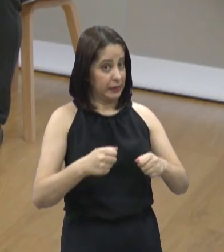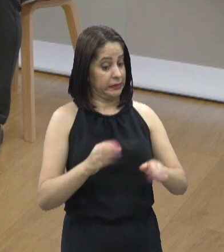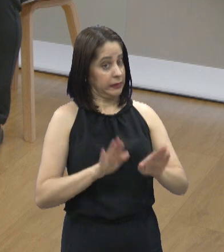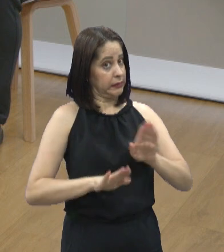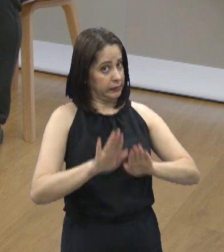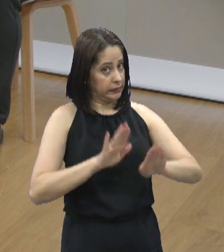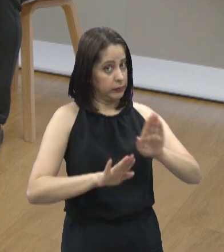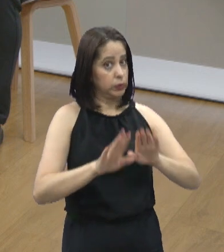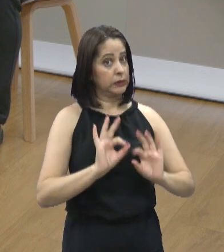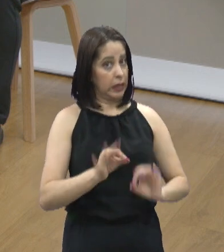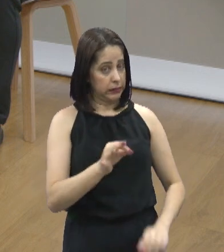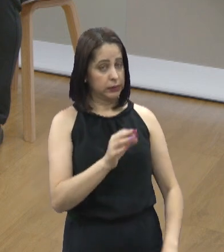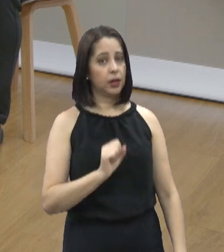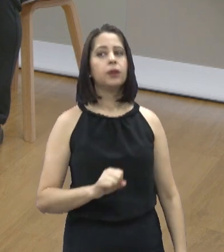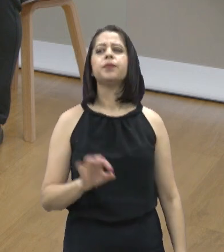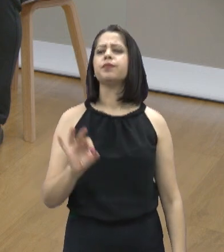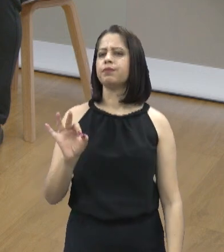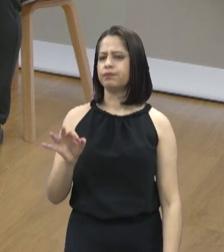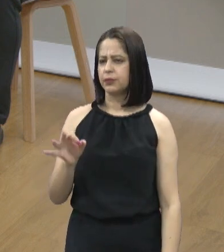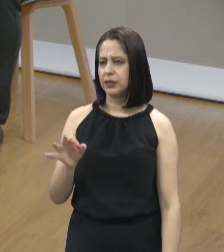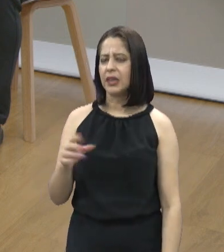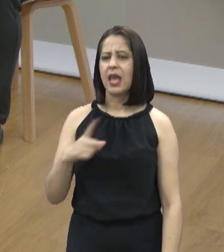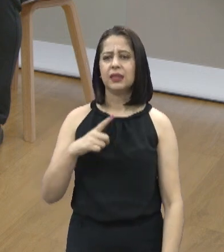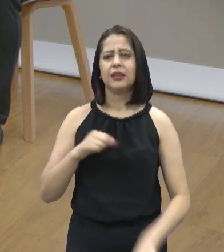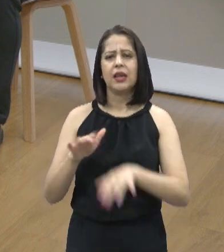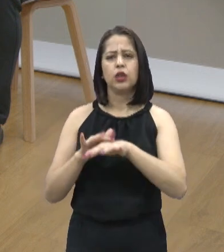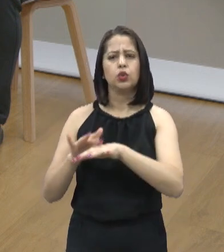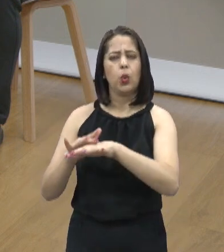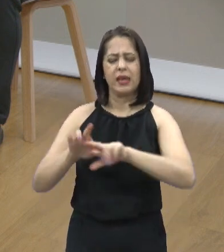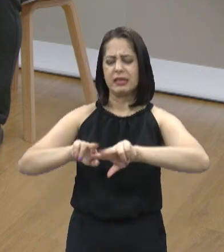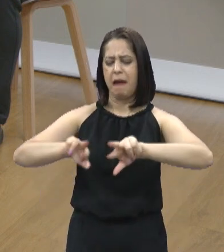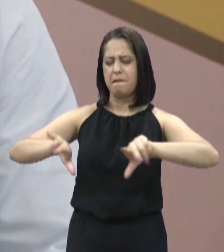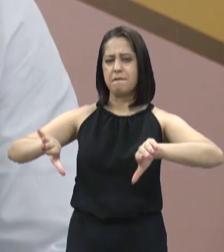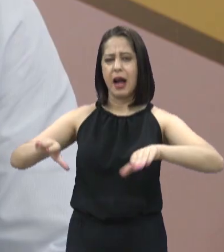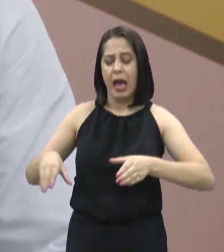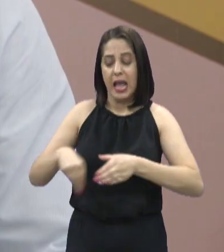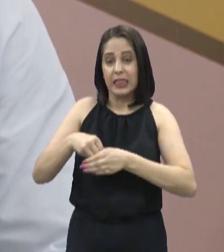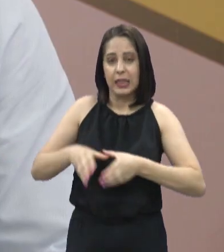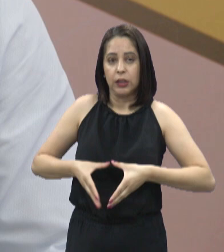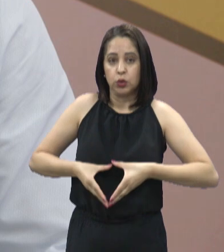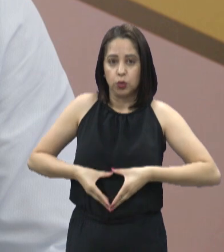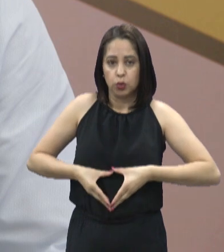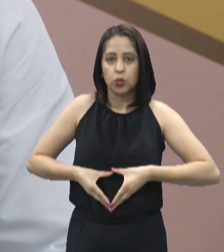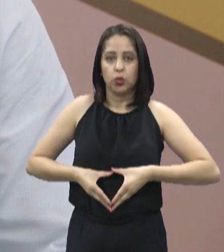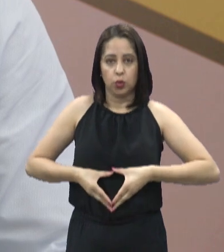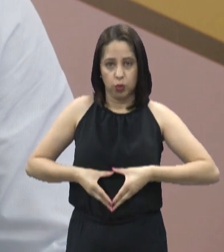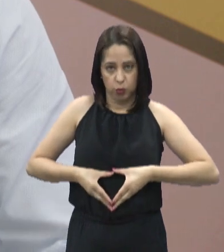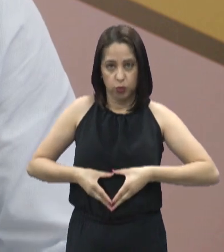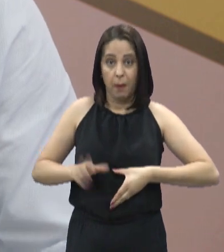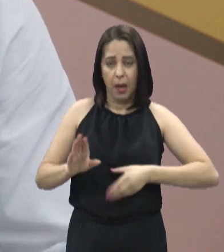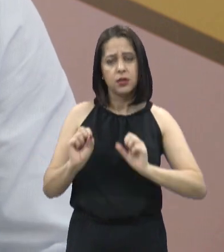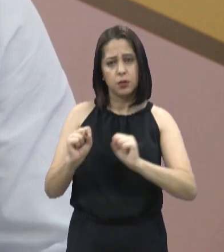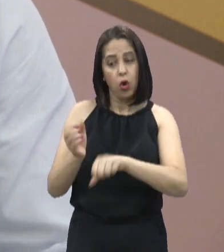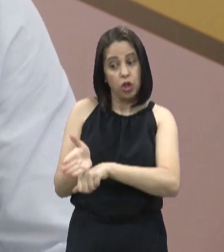né? Sim, com certeza, né? A gente tem doenças no útero que podem ser prevenidas, podem ser diagnosticadas